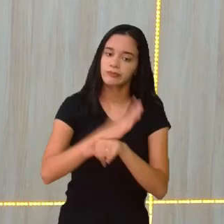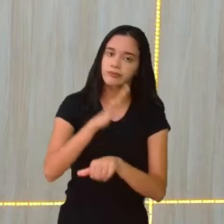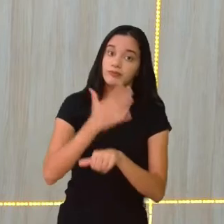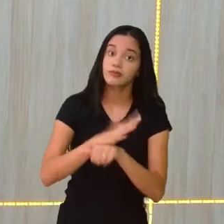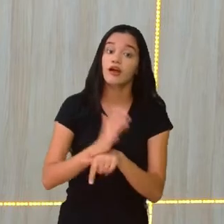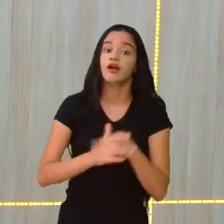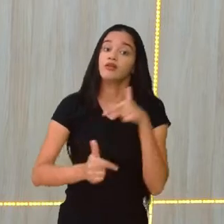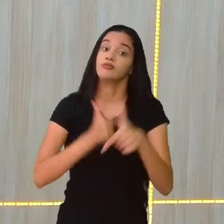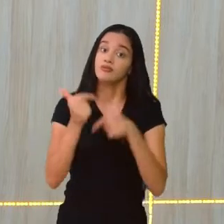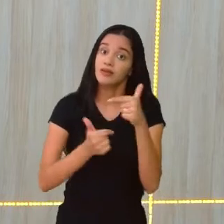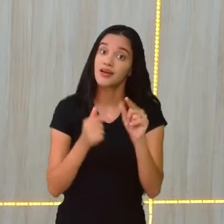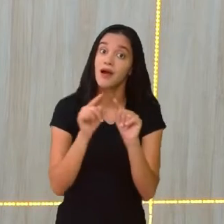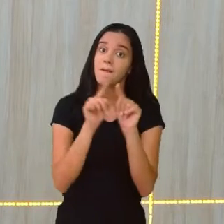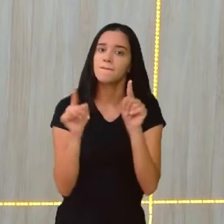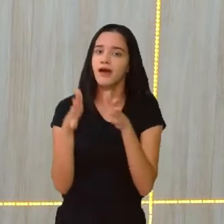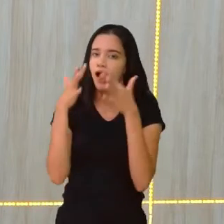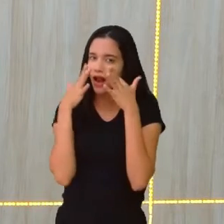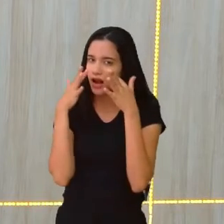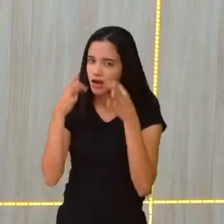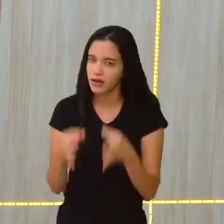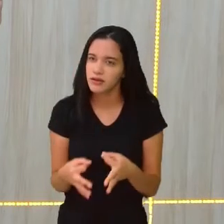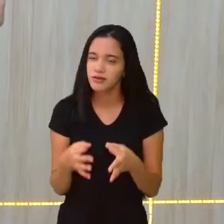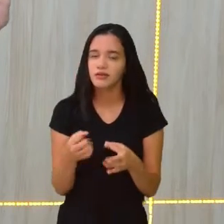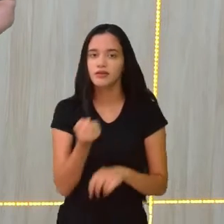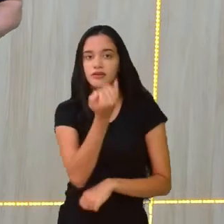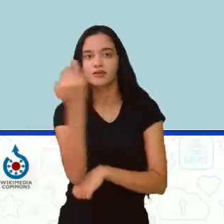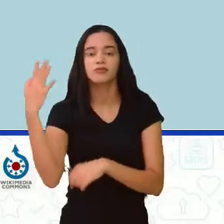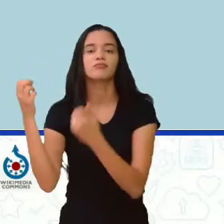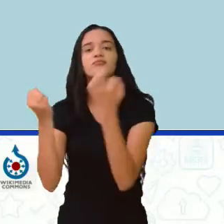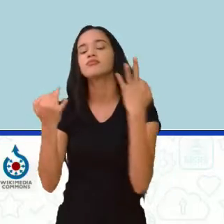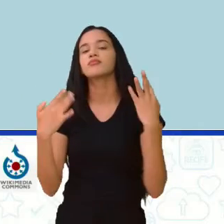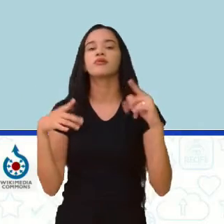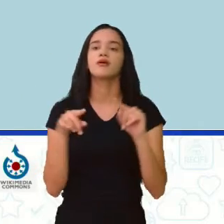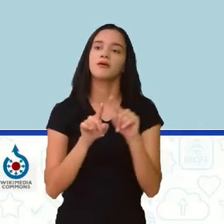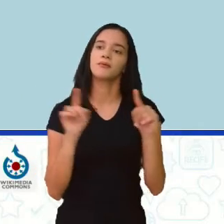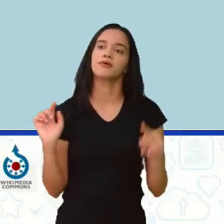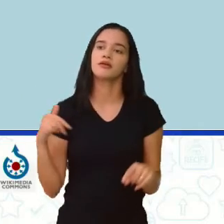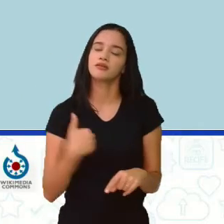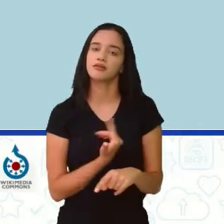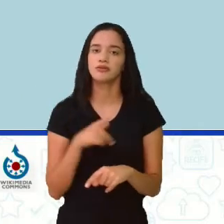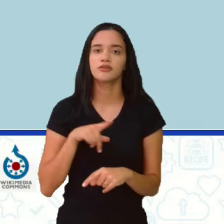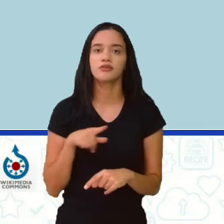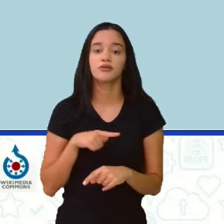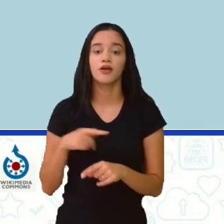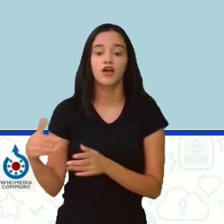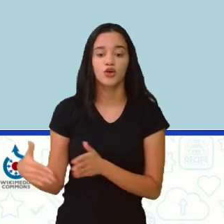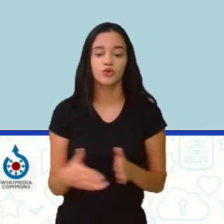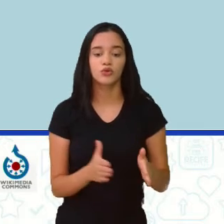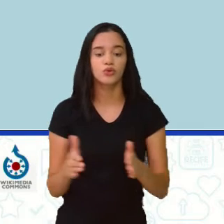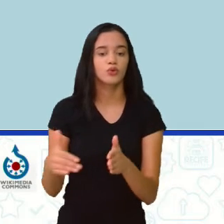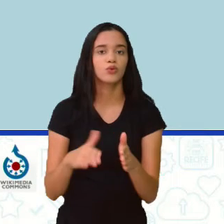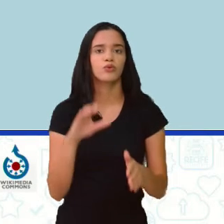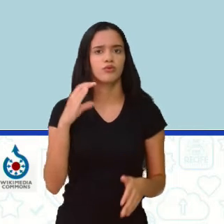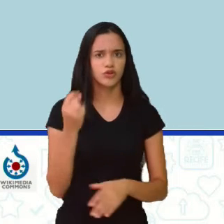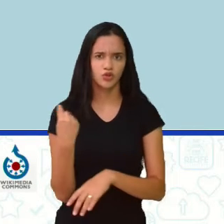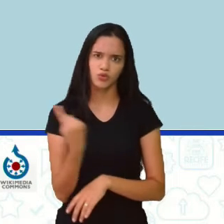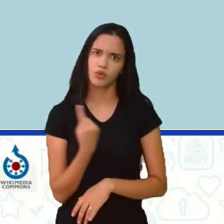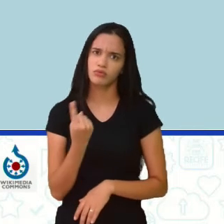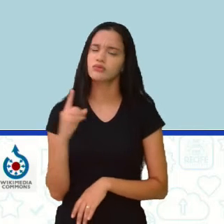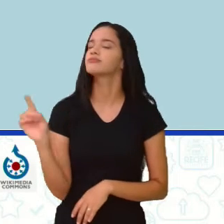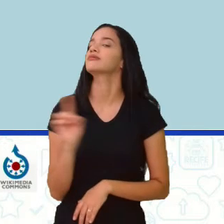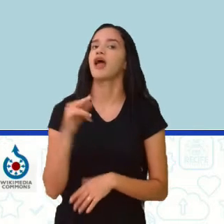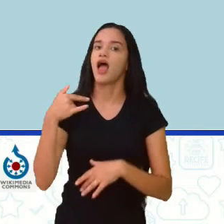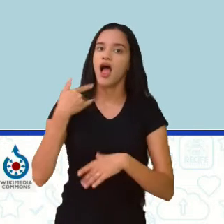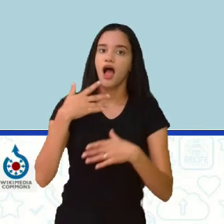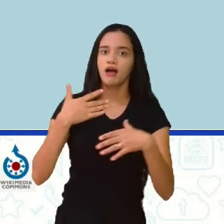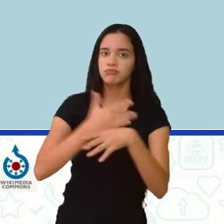deles, mas de forma ligada ao meio ambiente. Mas aqui nós temos que o rio Capibaribe, ele não está sozinho aqui no Recife, ele